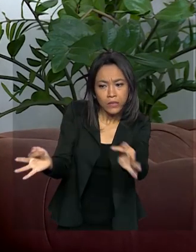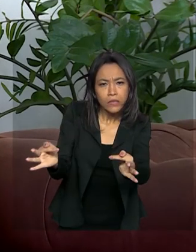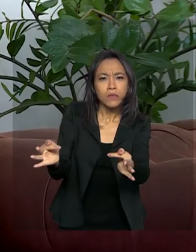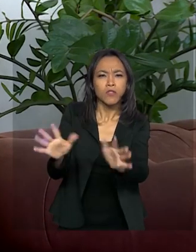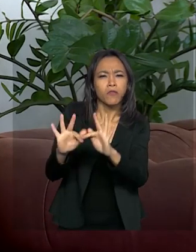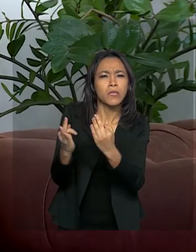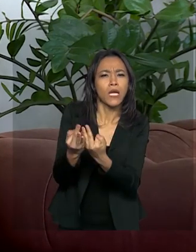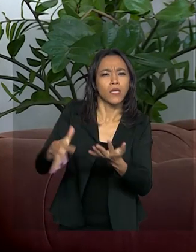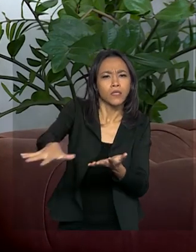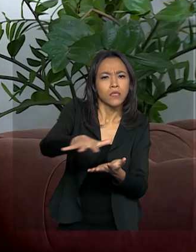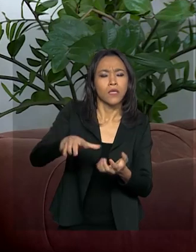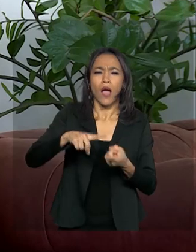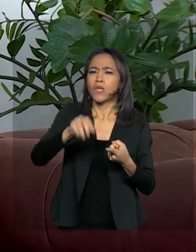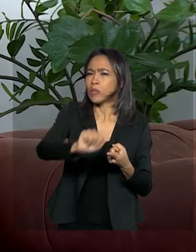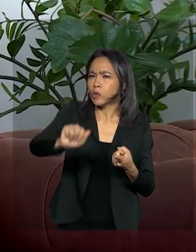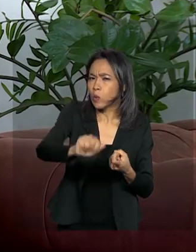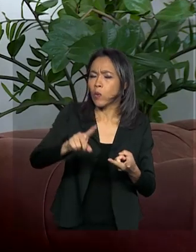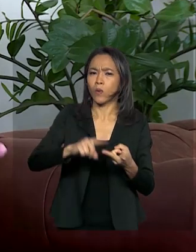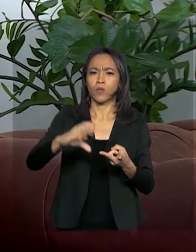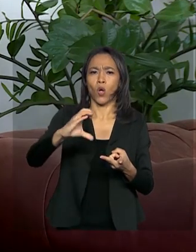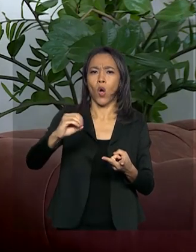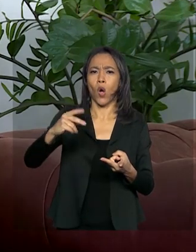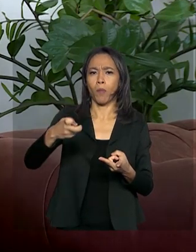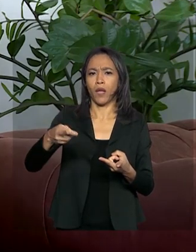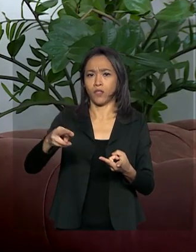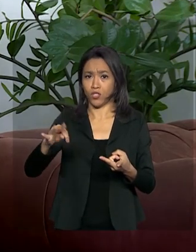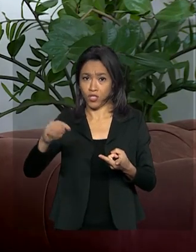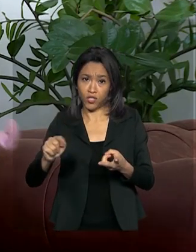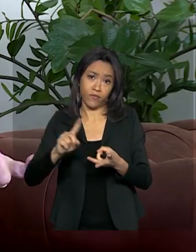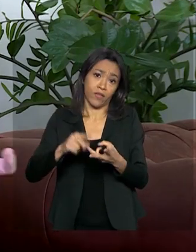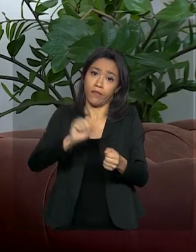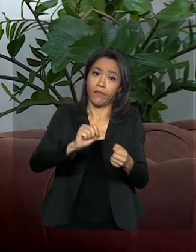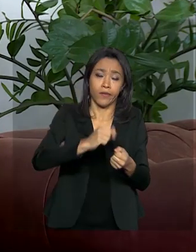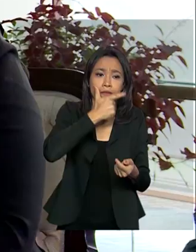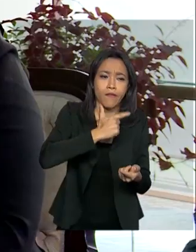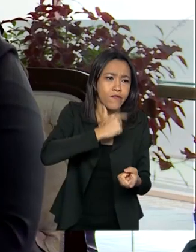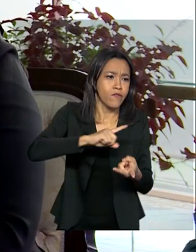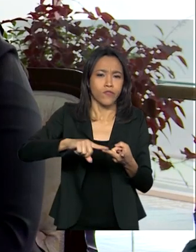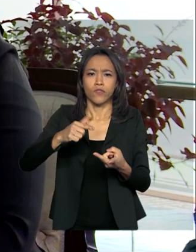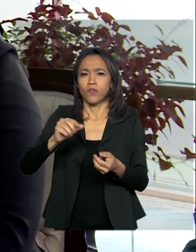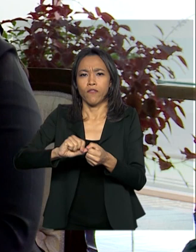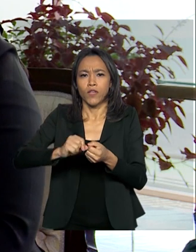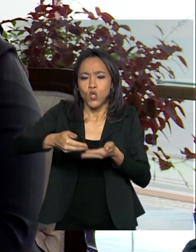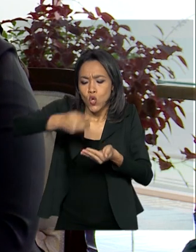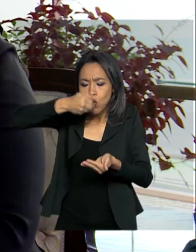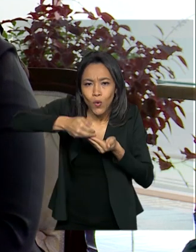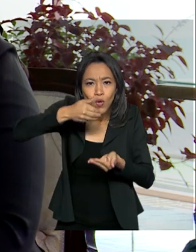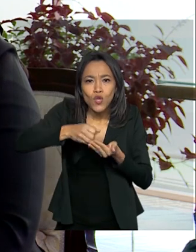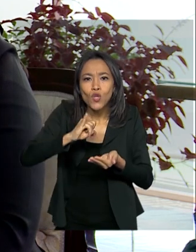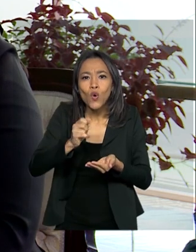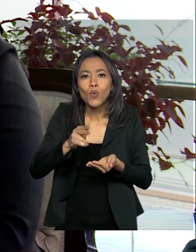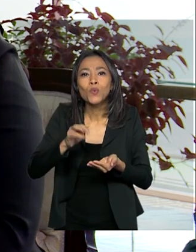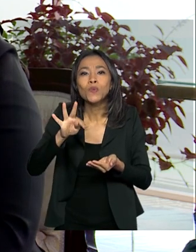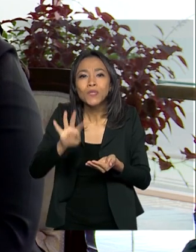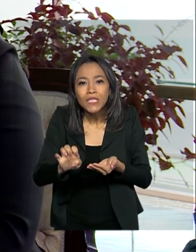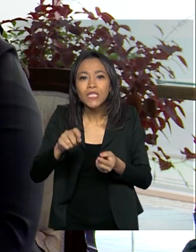associações pequenas cooperativas familiares então esse pessoal que faz queijo eu curti que entrega nas escolas